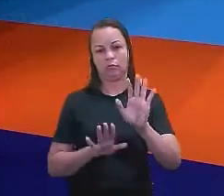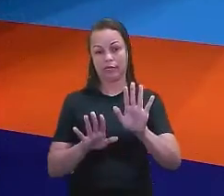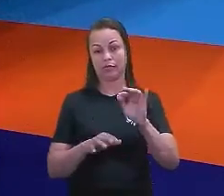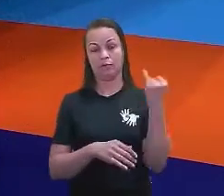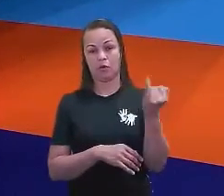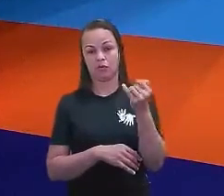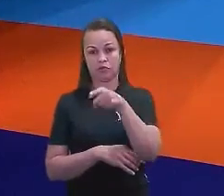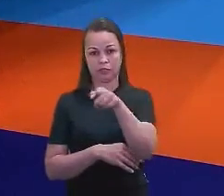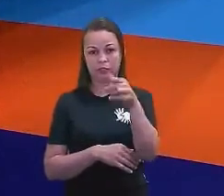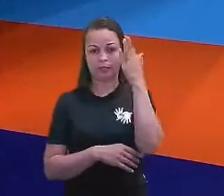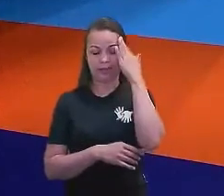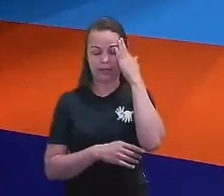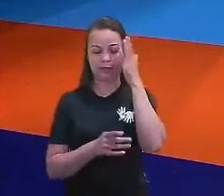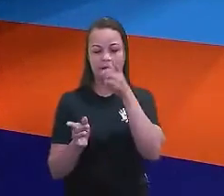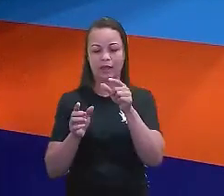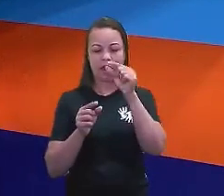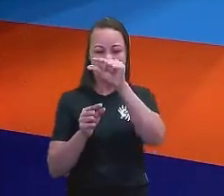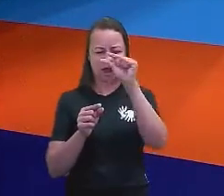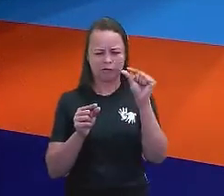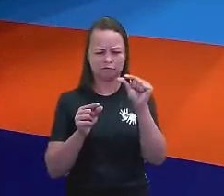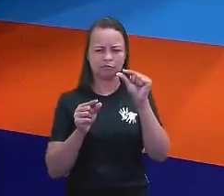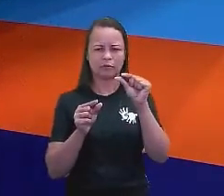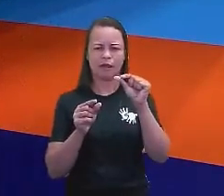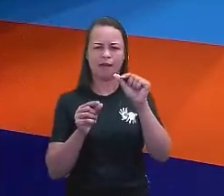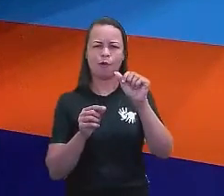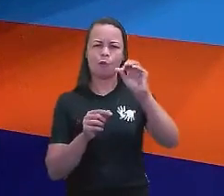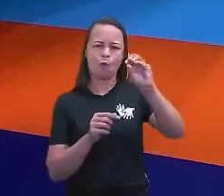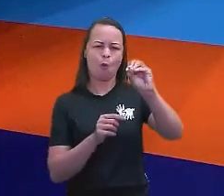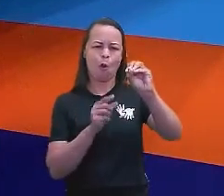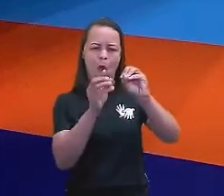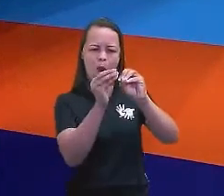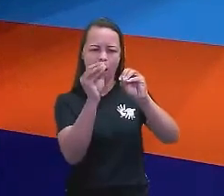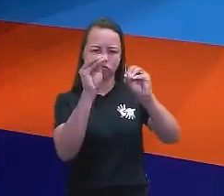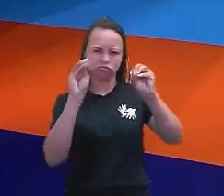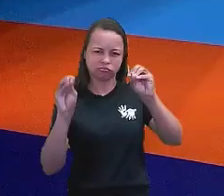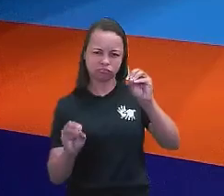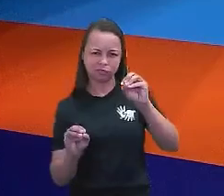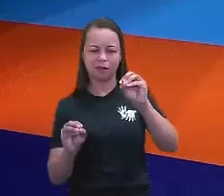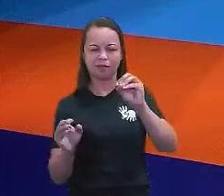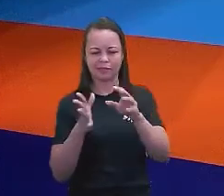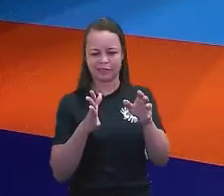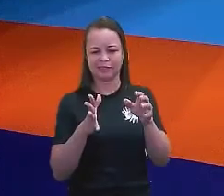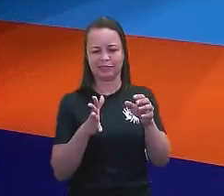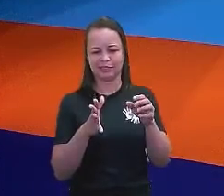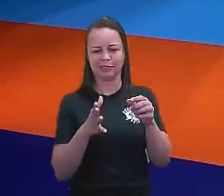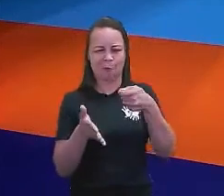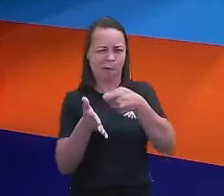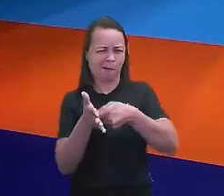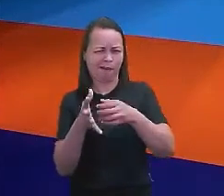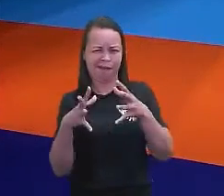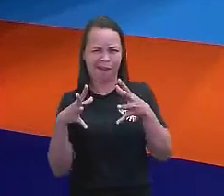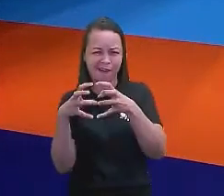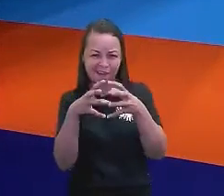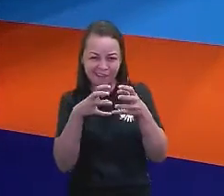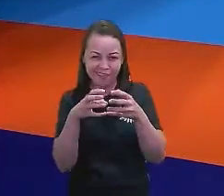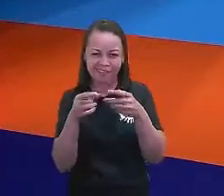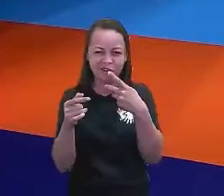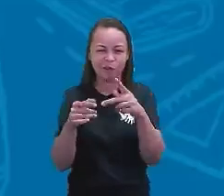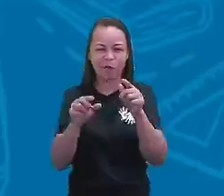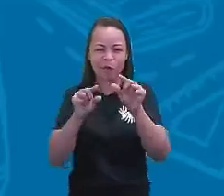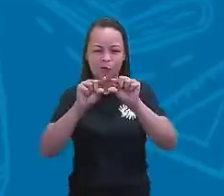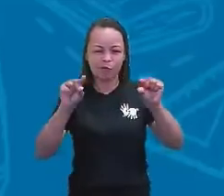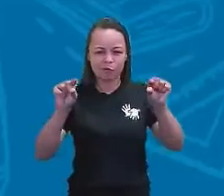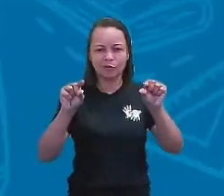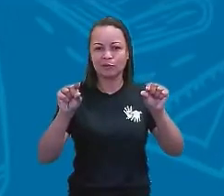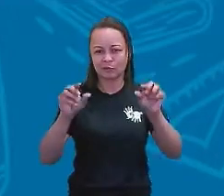entendam. Ela, na verdade, a letrinha, ela ficou aqui, ó. Eu acho que ela ficou brigadinha aqui, brigou com o